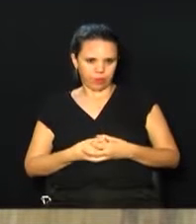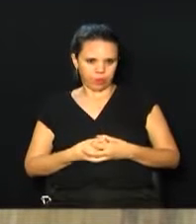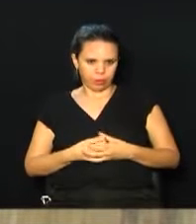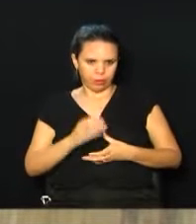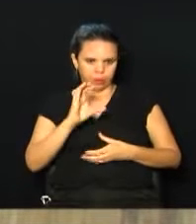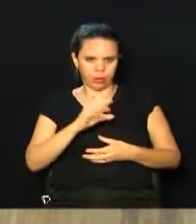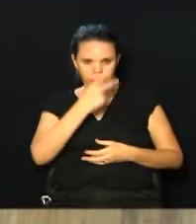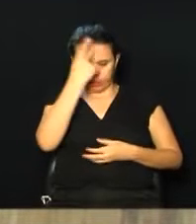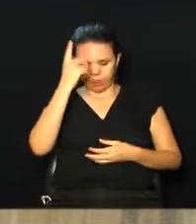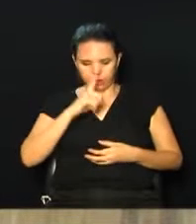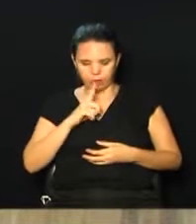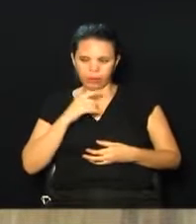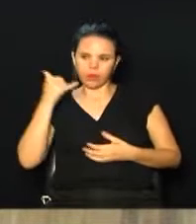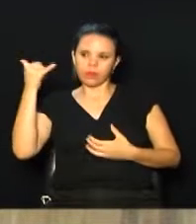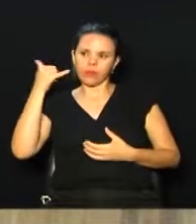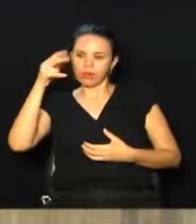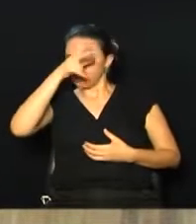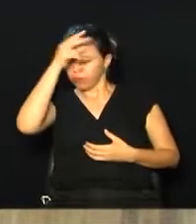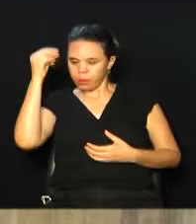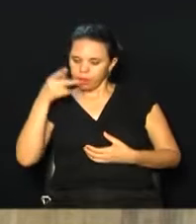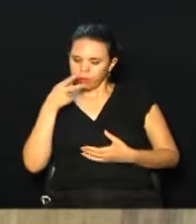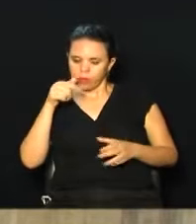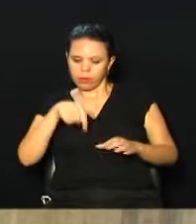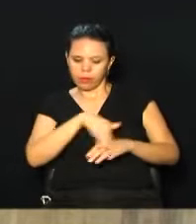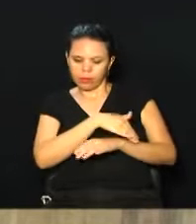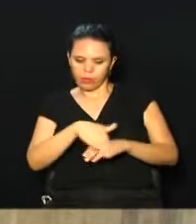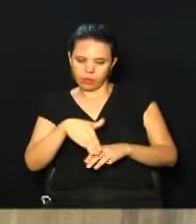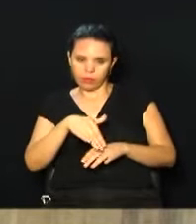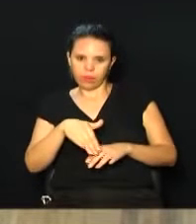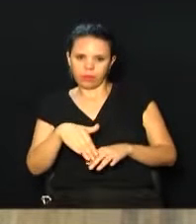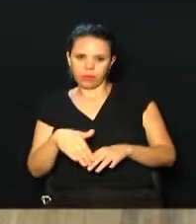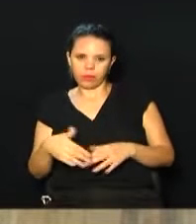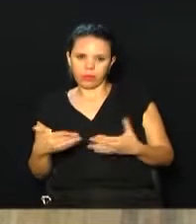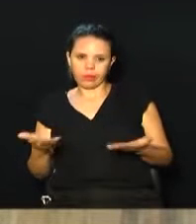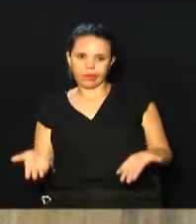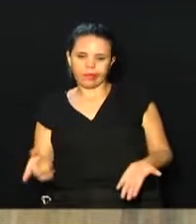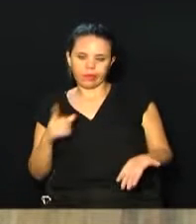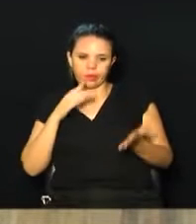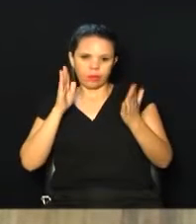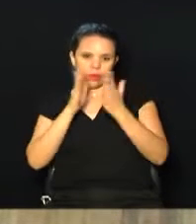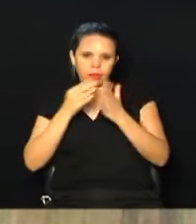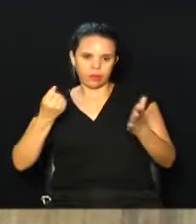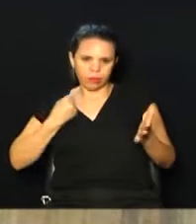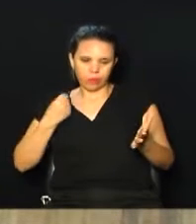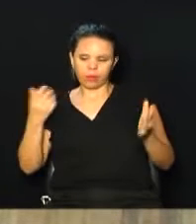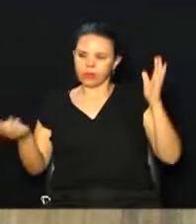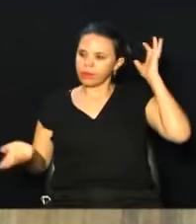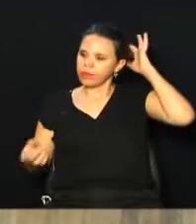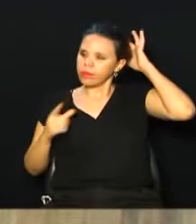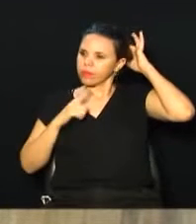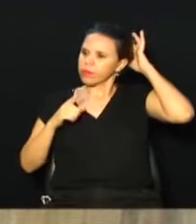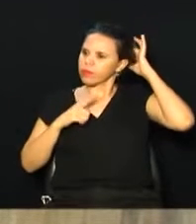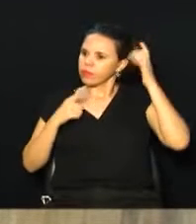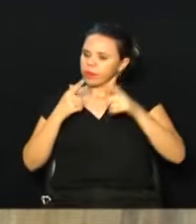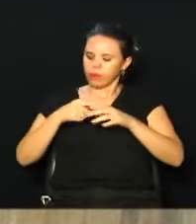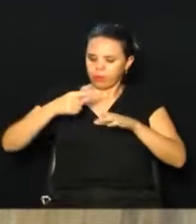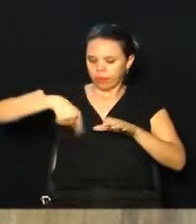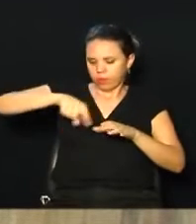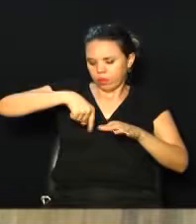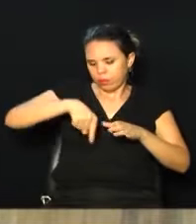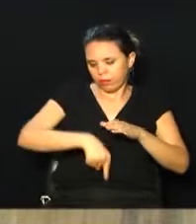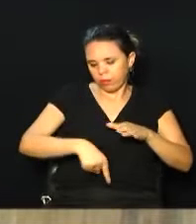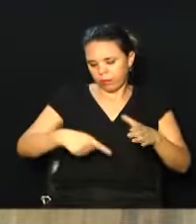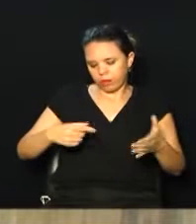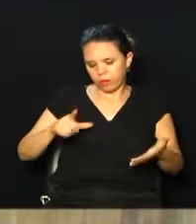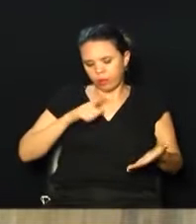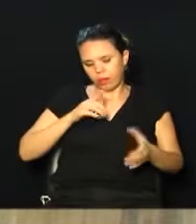cidadão, eu tenho que ligar na prefeitura e dizer, olha, na rua X, em frente ao numeral tal, a gente tem uma boca de lobo